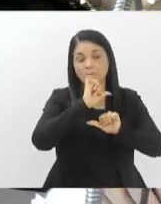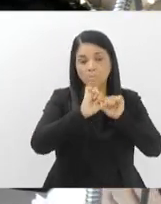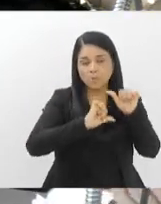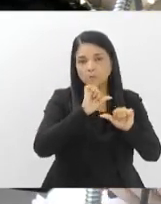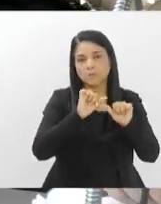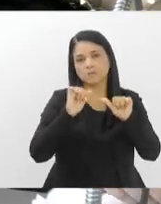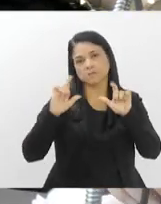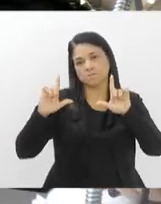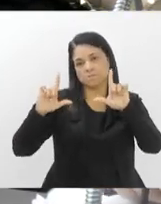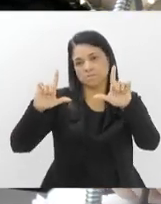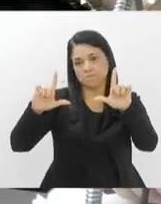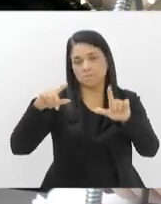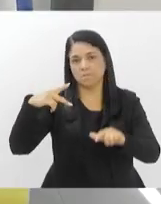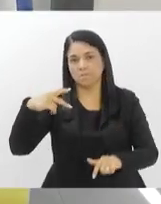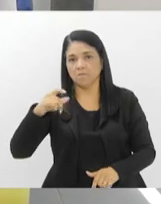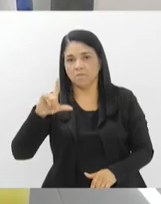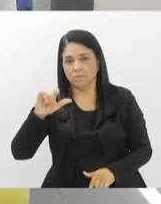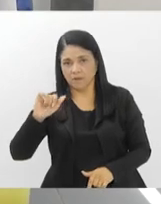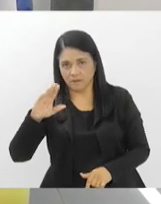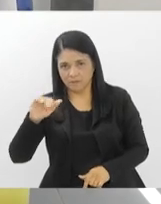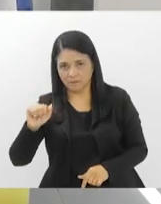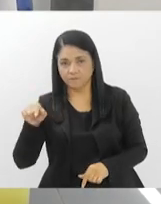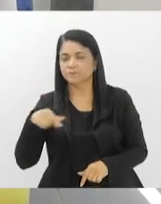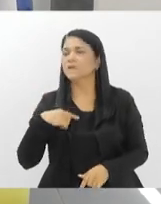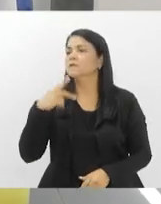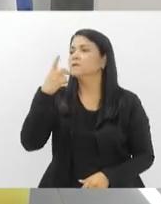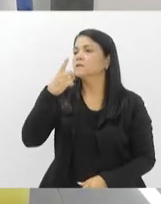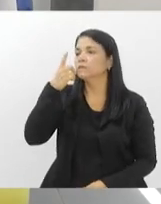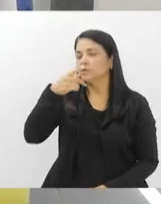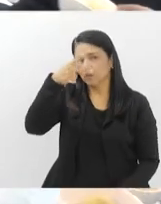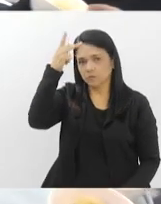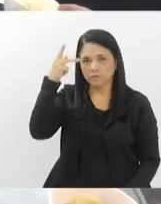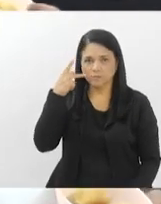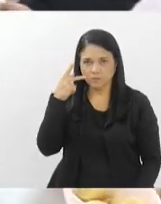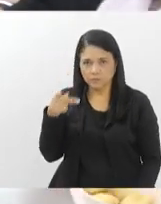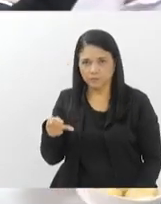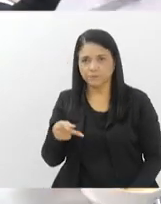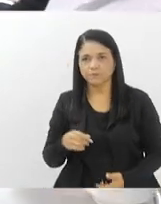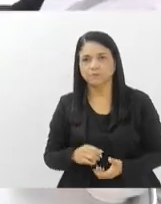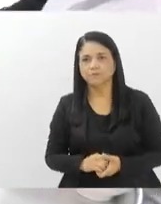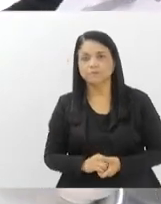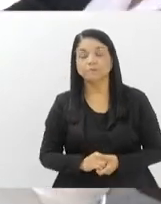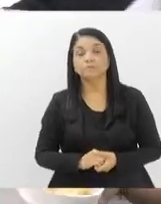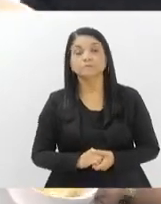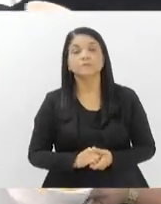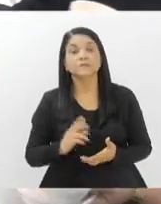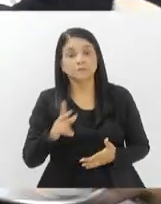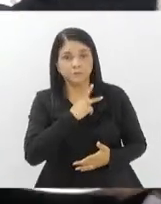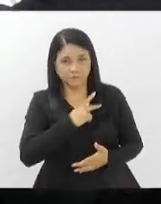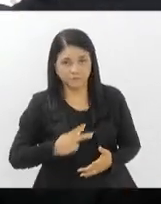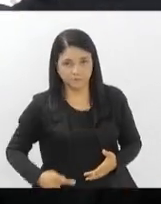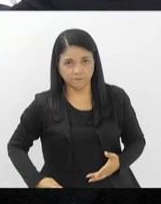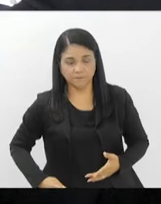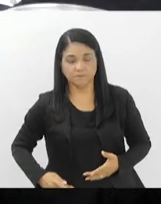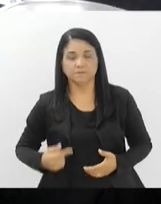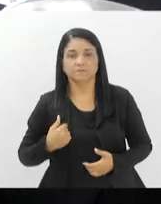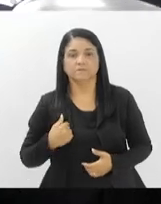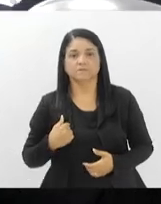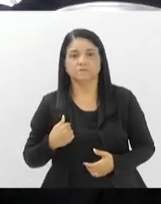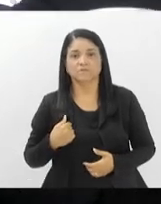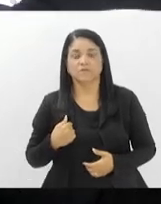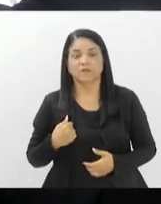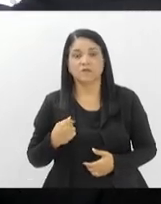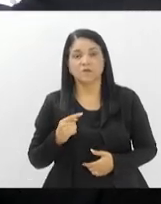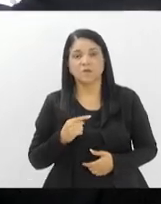mais efetiva essa ideia. Deputado Luiz Paulo. Senhor presidente, a intervenção do